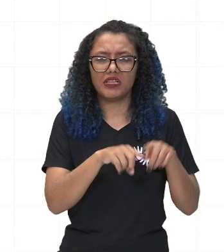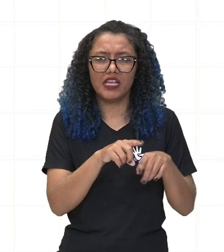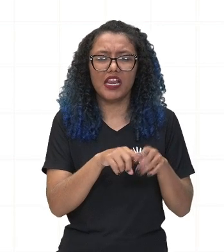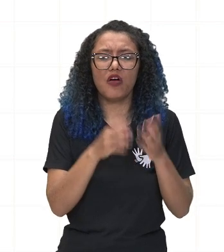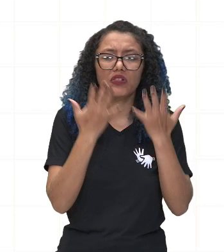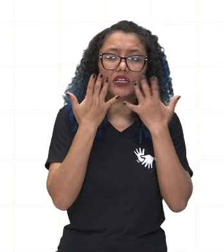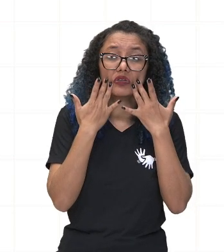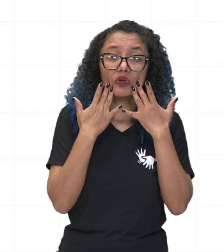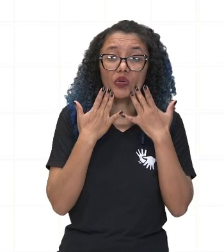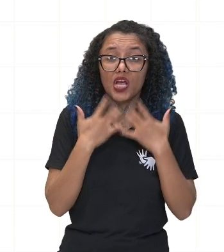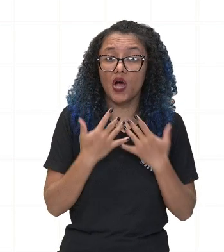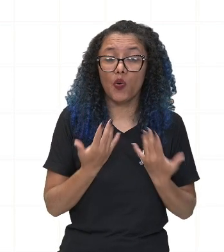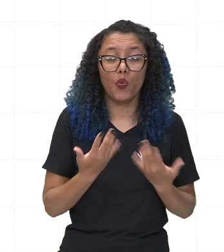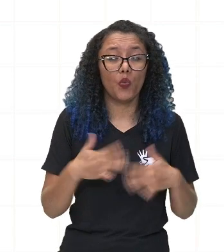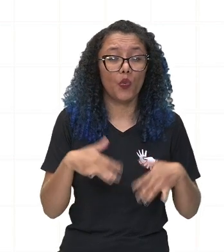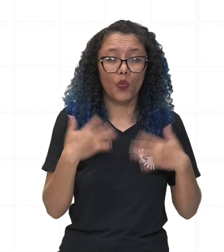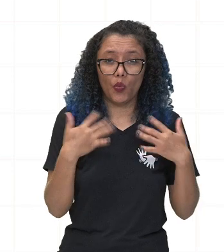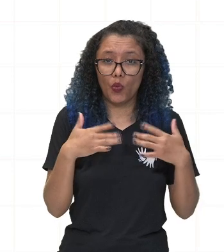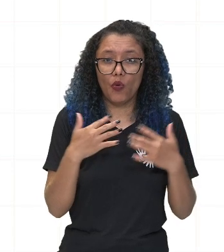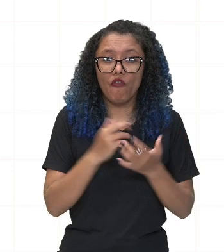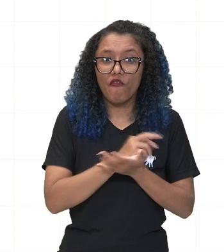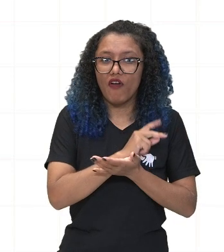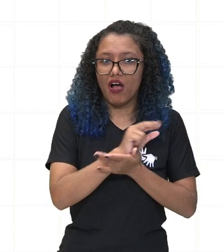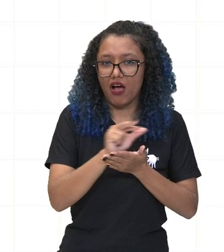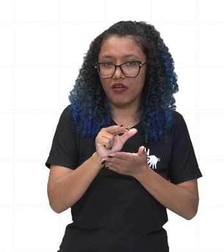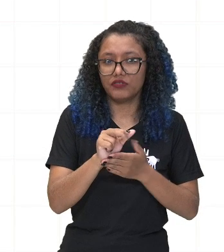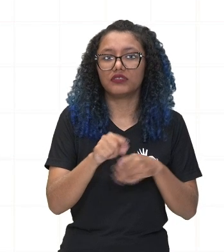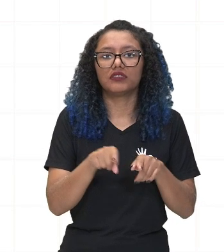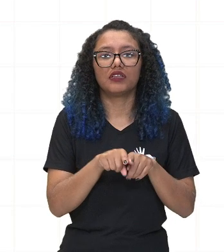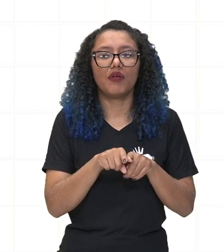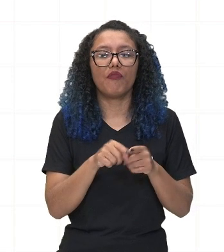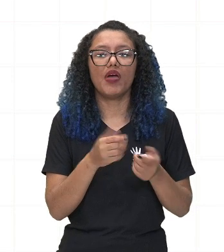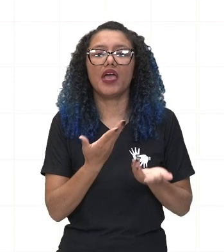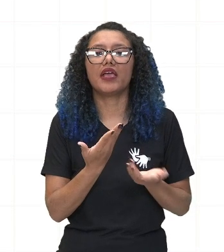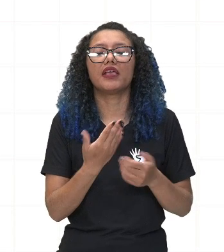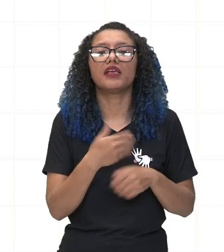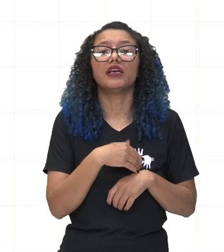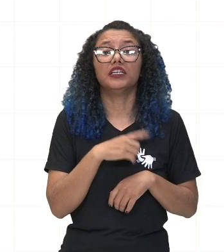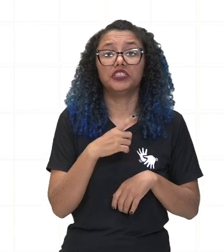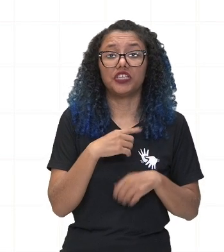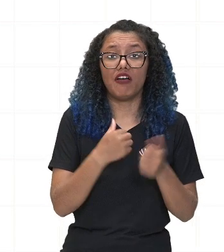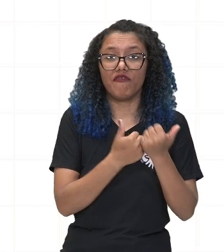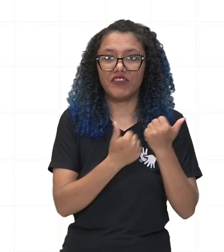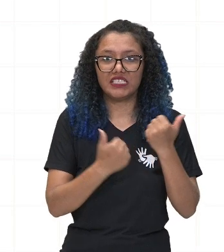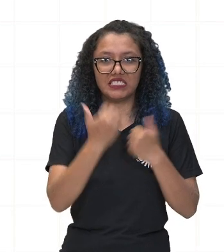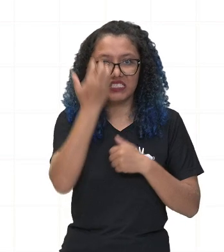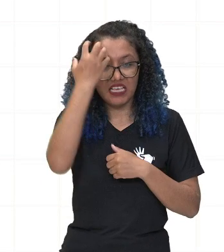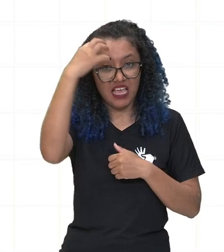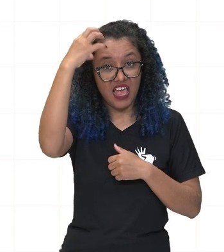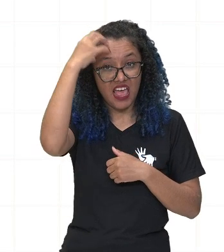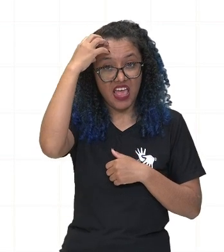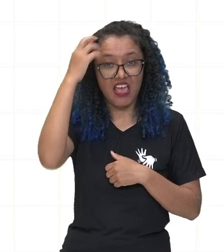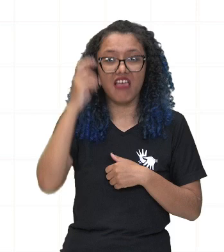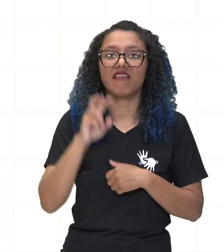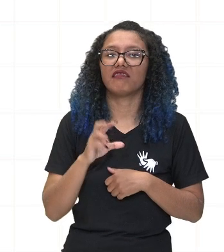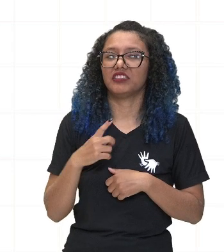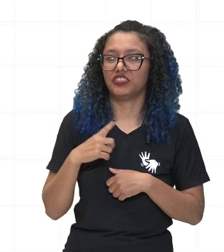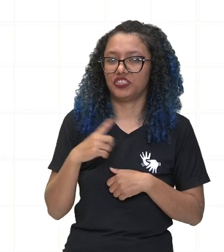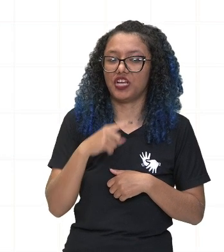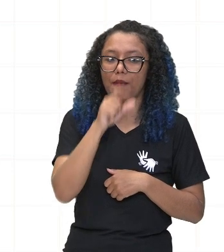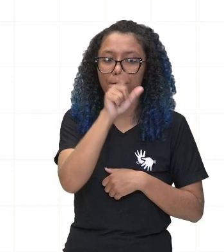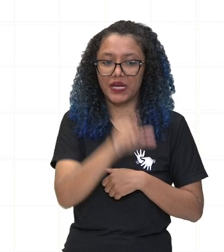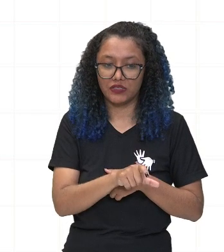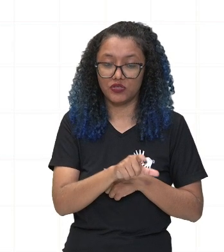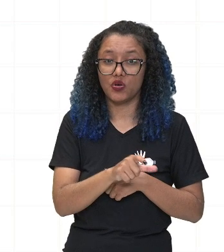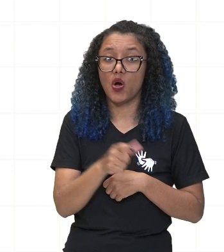também eram governados por vice-reis. Lembrando que esses vice-reis, eles eram nomeados pelo próprio rei e geralmente eram